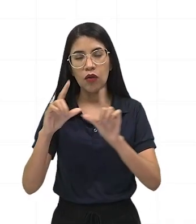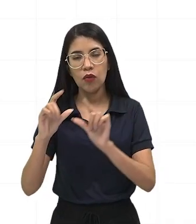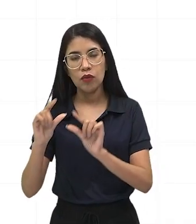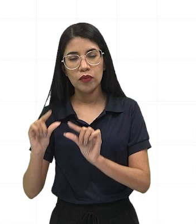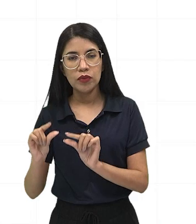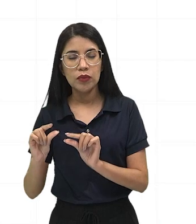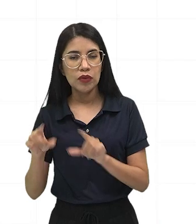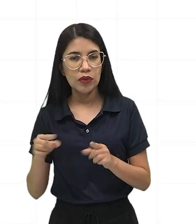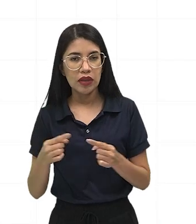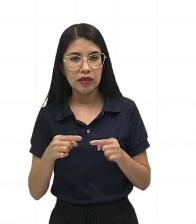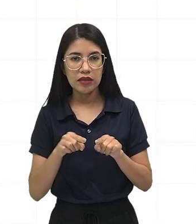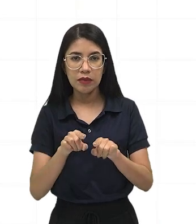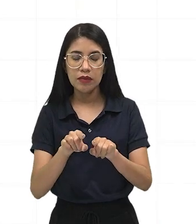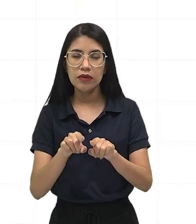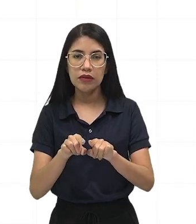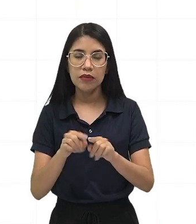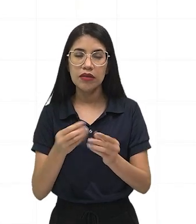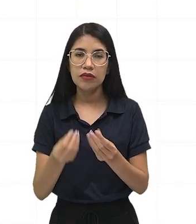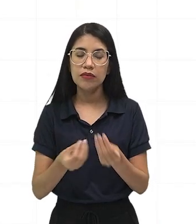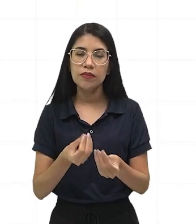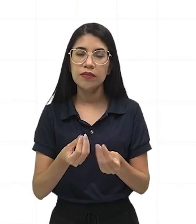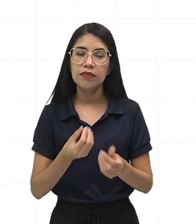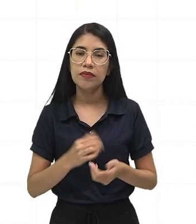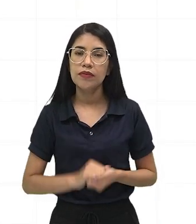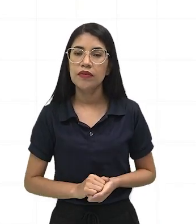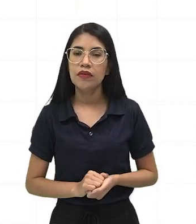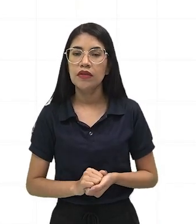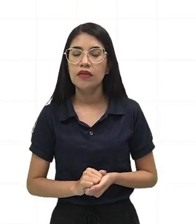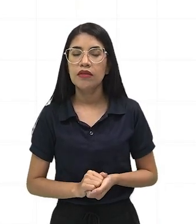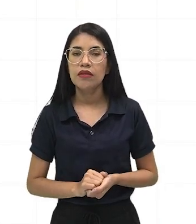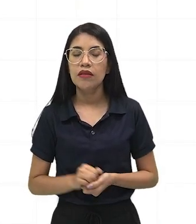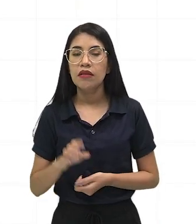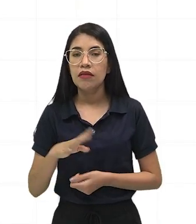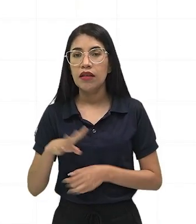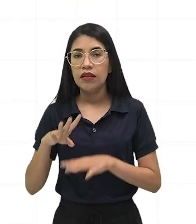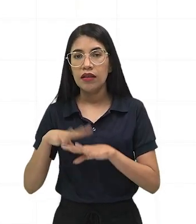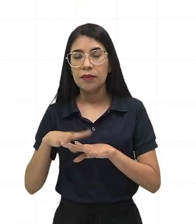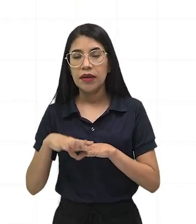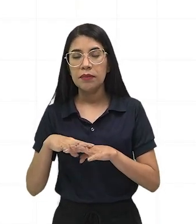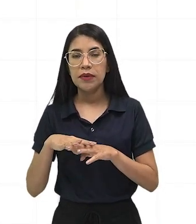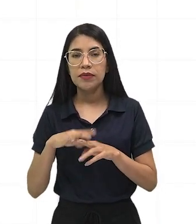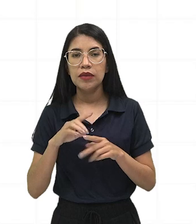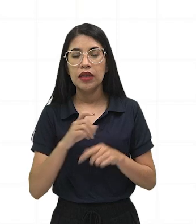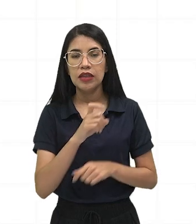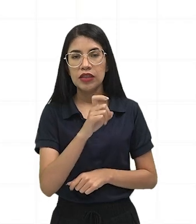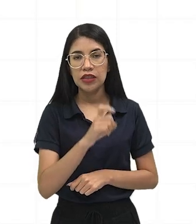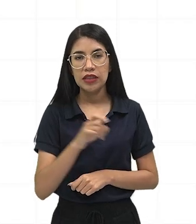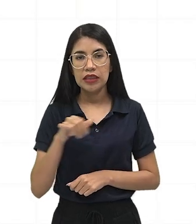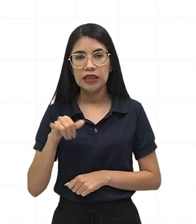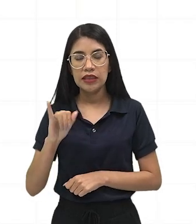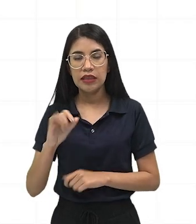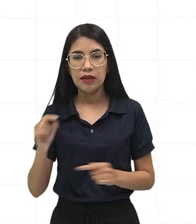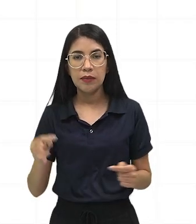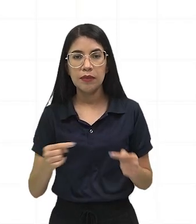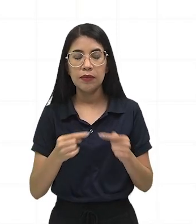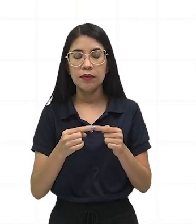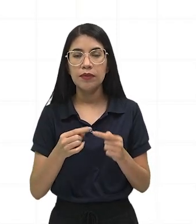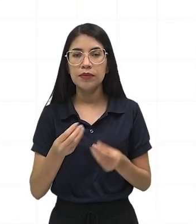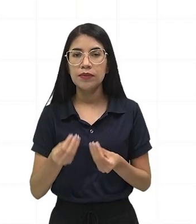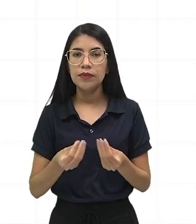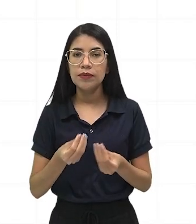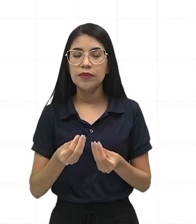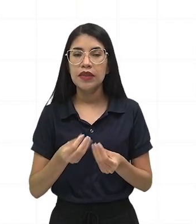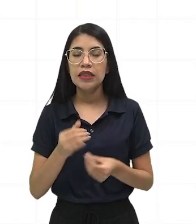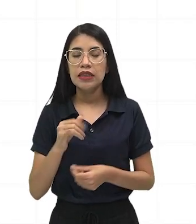mesma proporção, tá? Então, matematicamente, duas grandezas x e y são diretamente